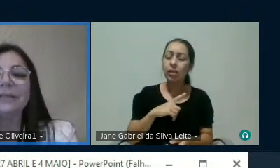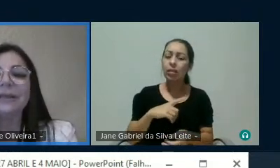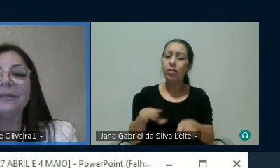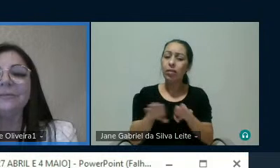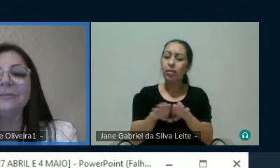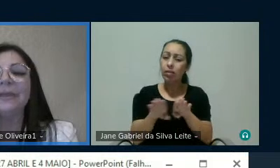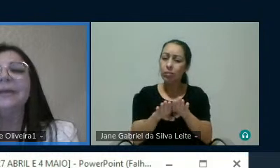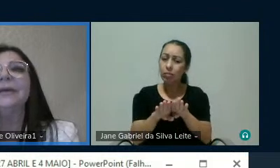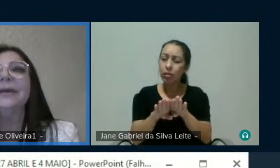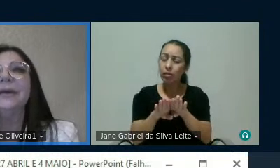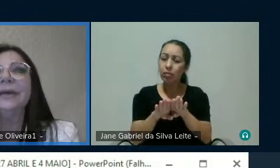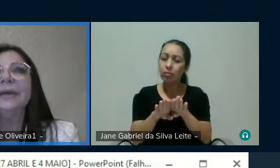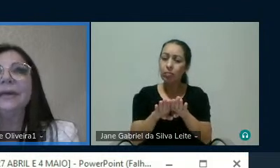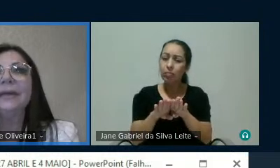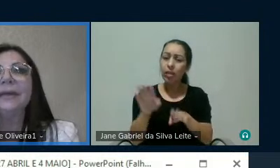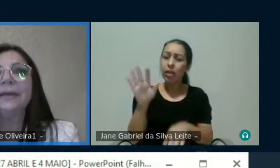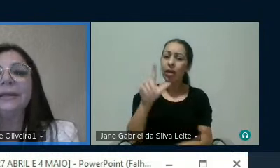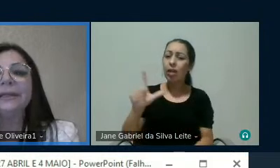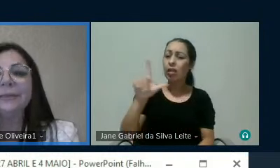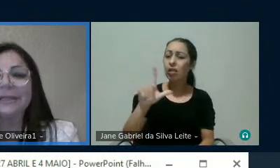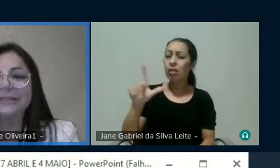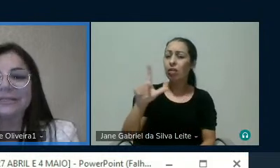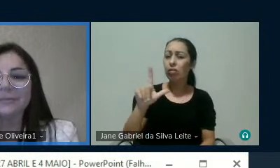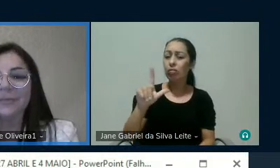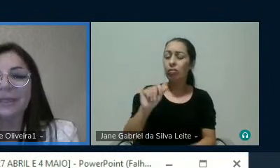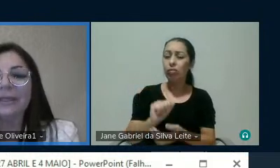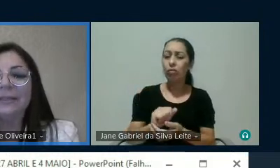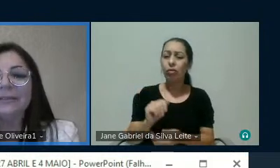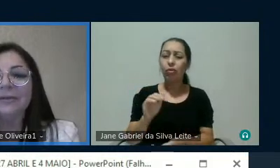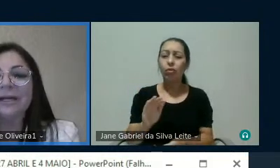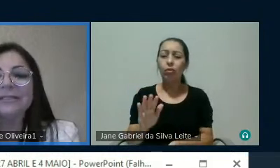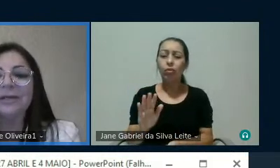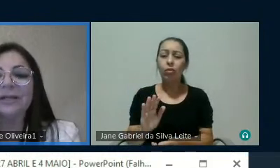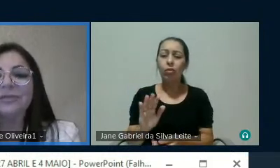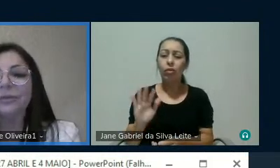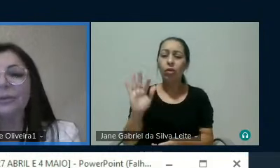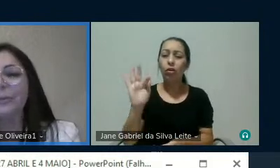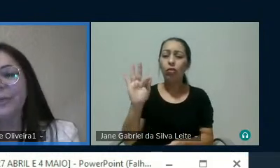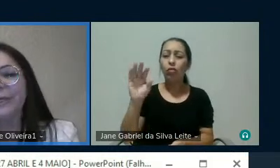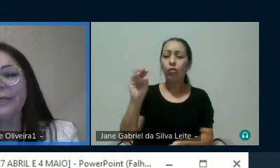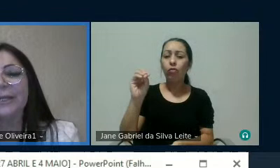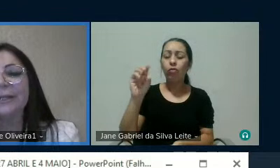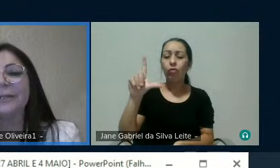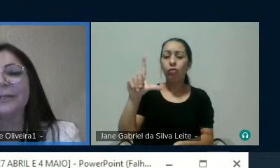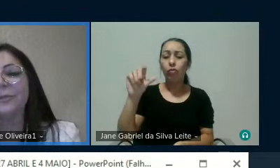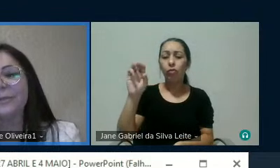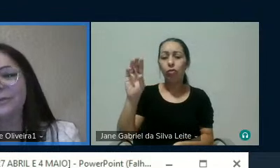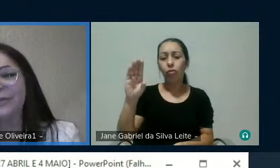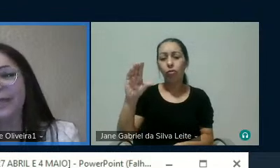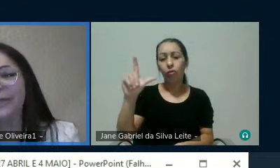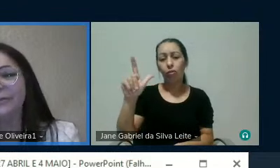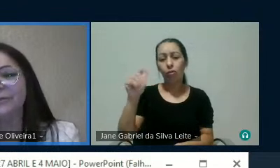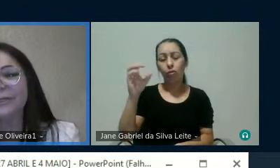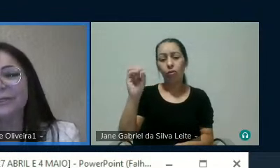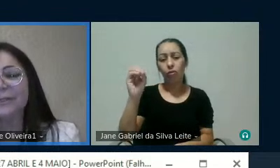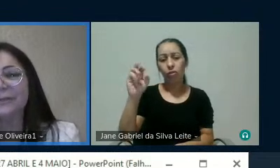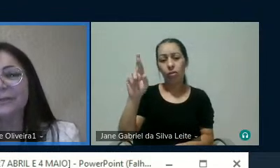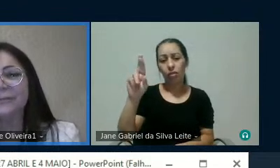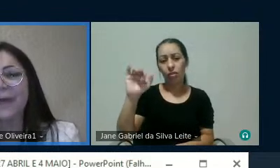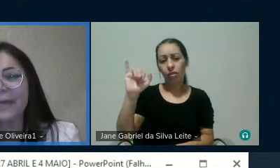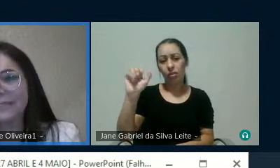folclórica brasileira em Libras. Então, as histórias do Curupira, Negrinho do